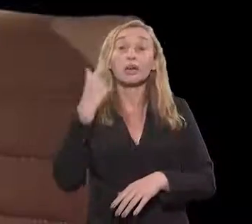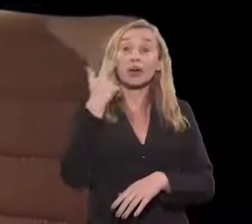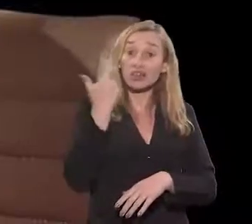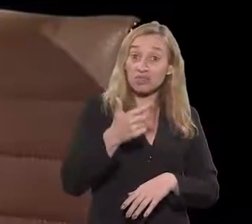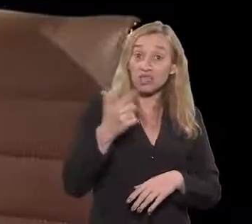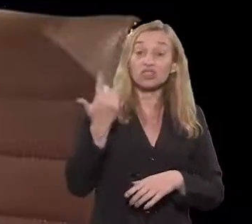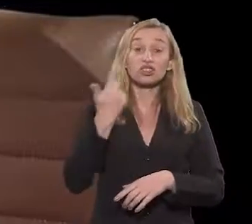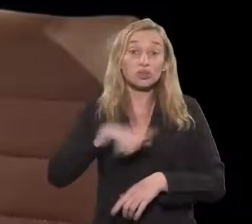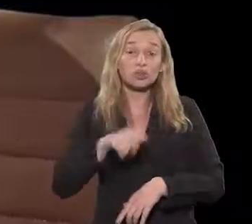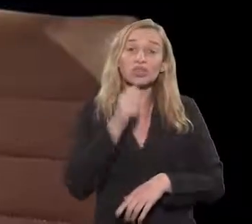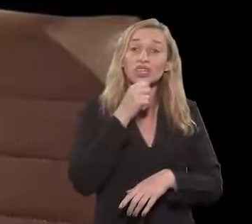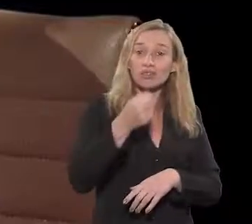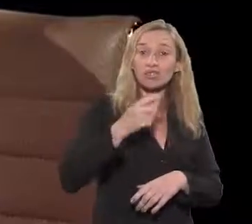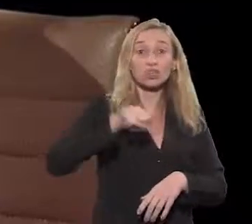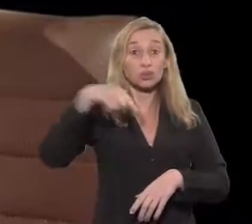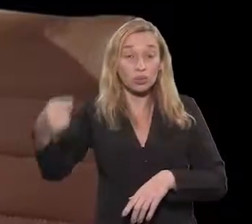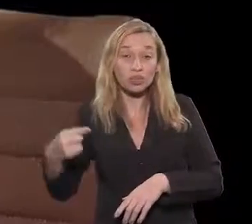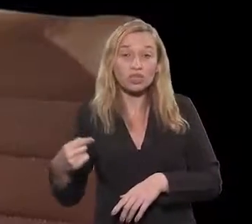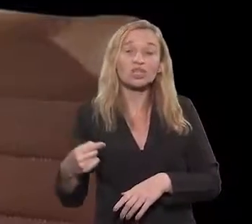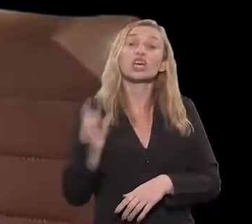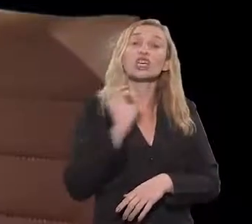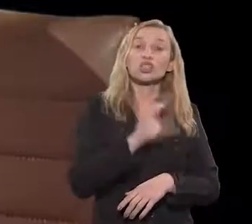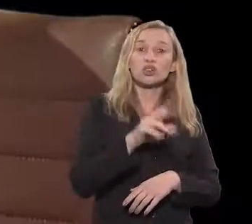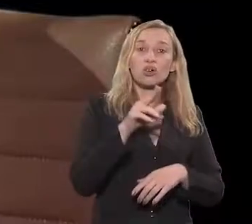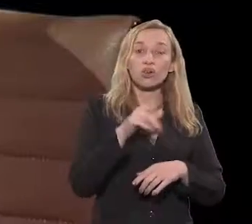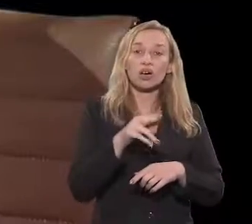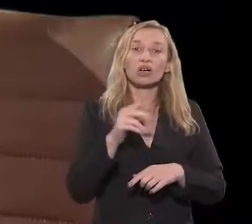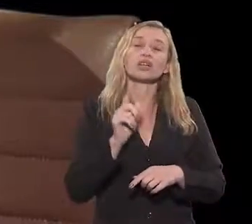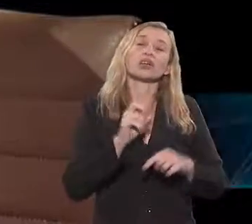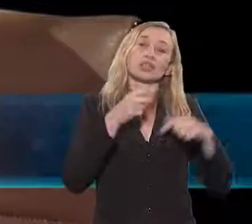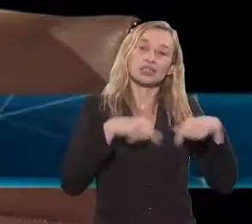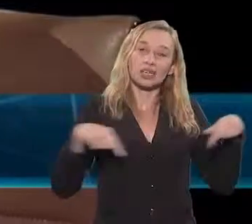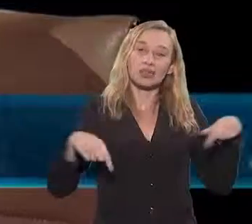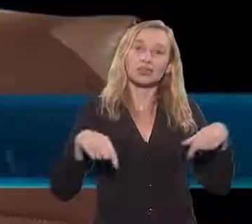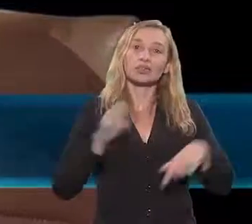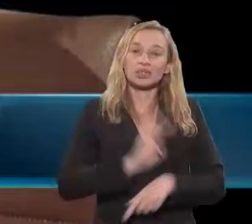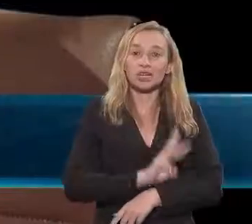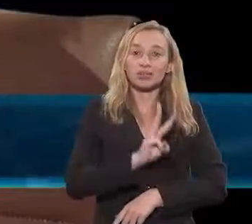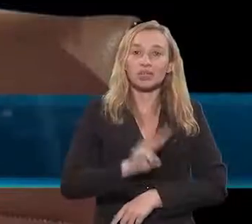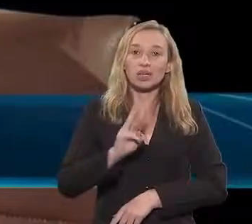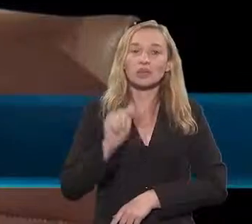para rever esta entrevista e todas as outras, é só acessar